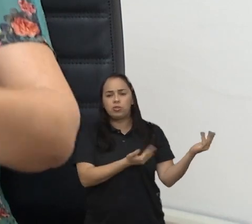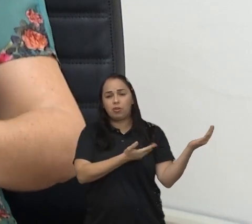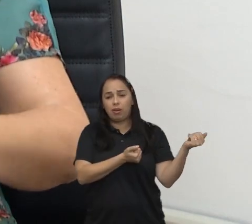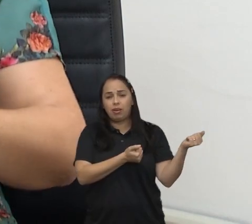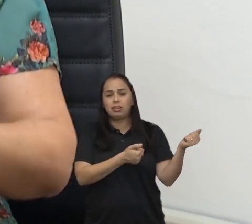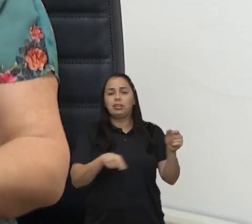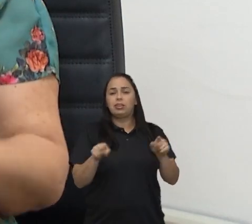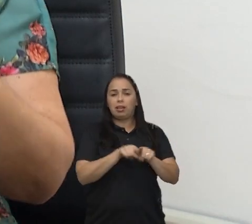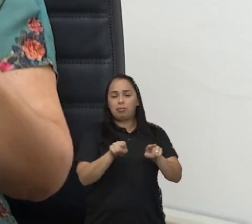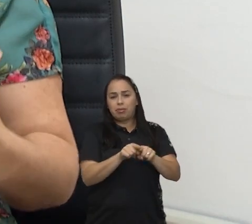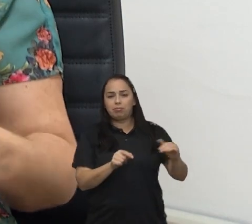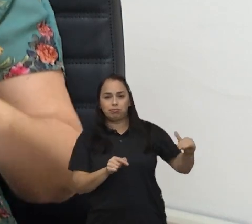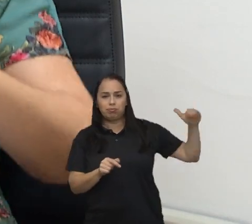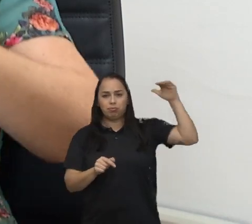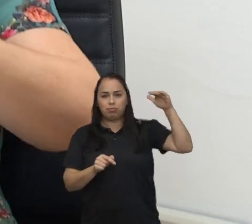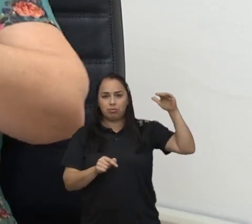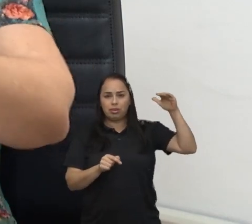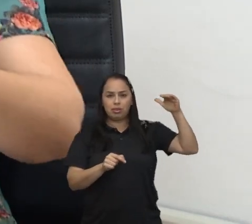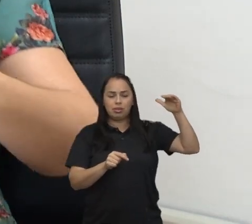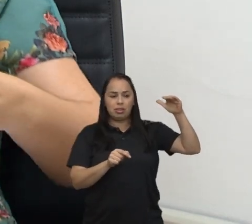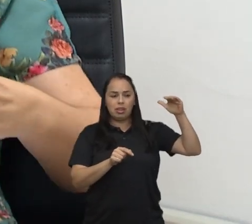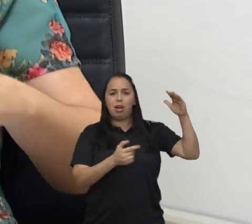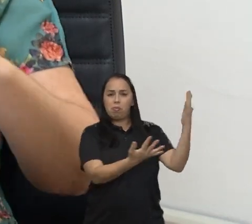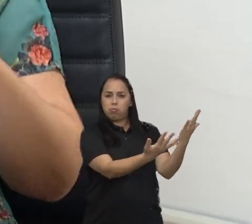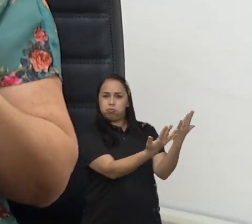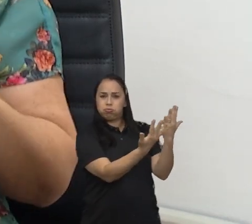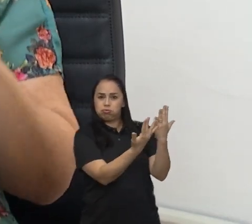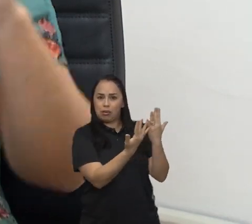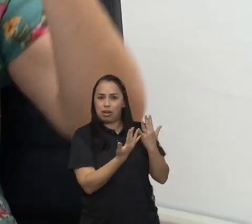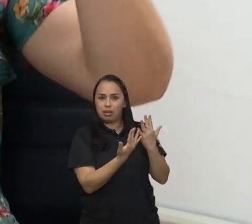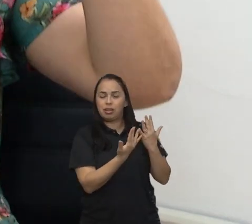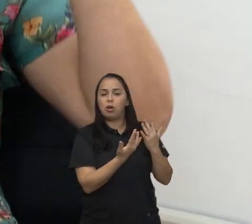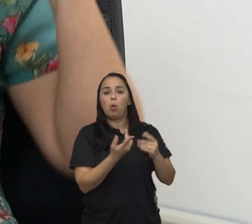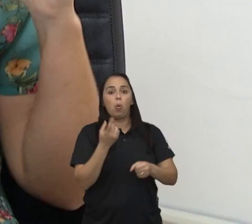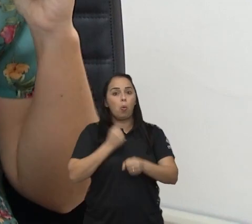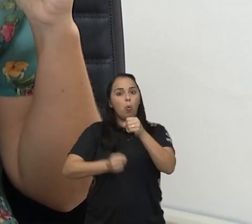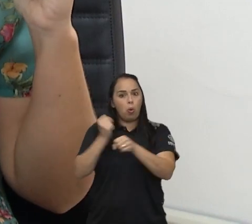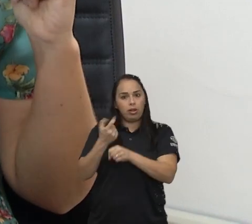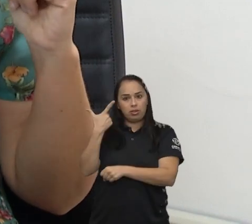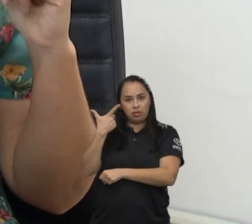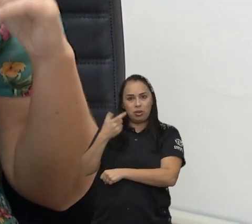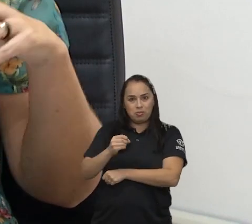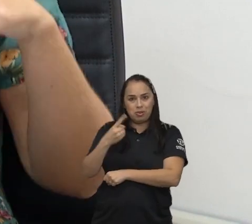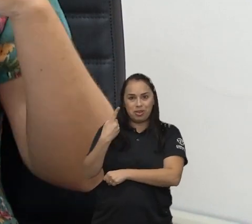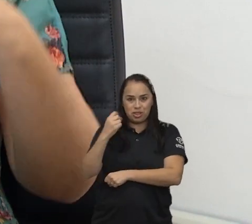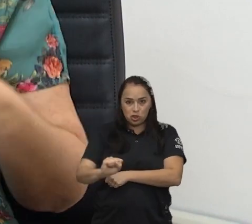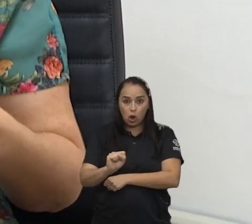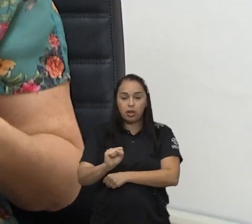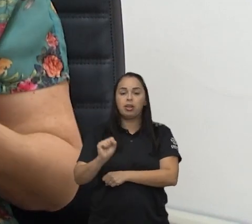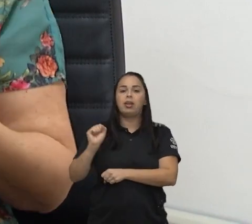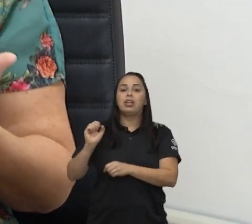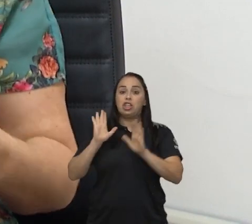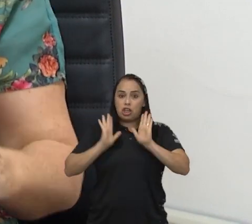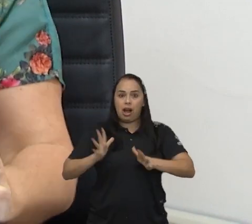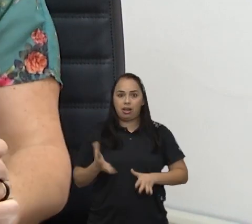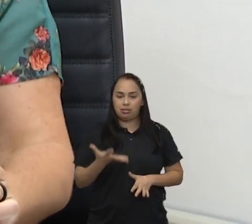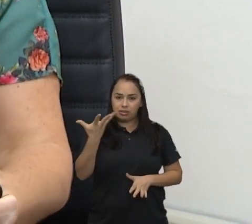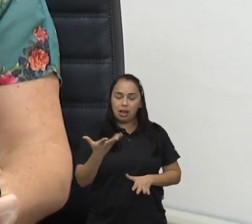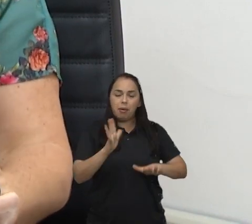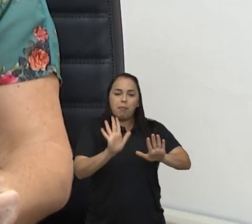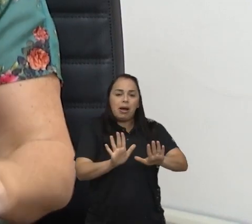adolescentes, jovens, adultos, fizeram uma mobilização até menor do que fizeram em 2018, mas veio bastante gente,